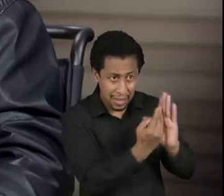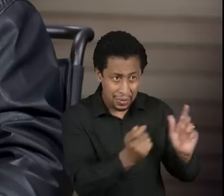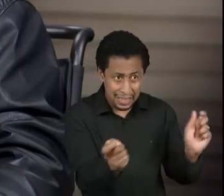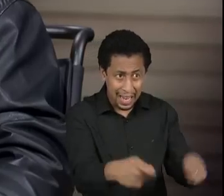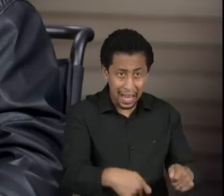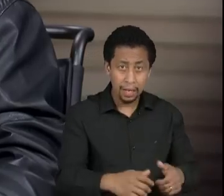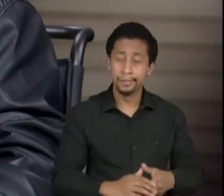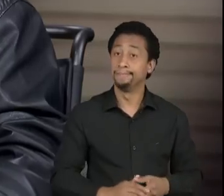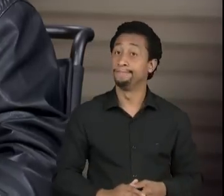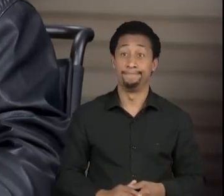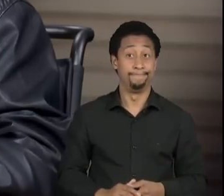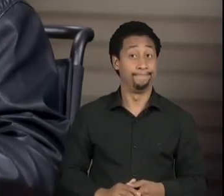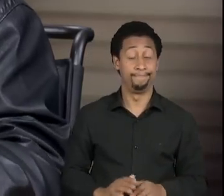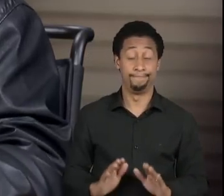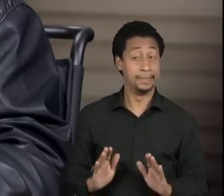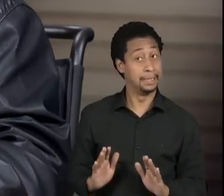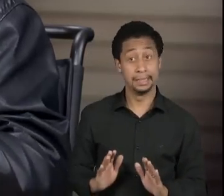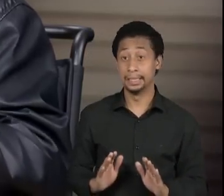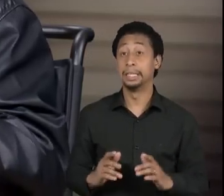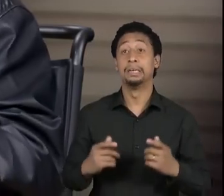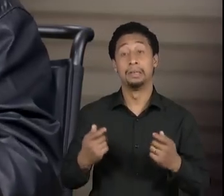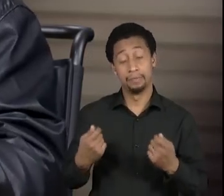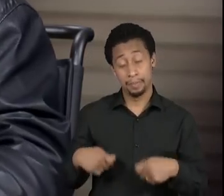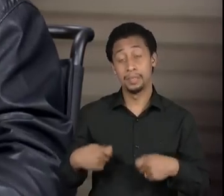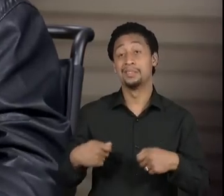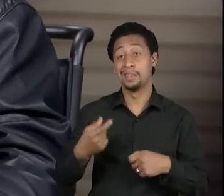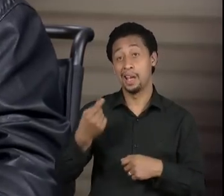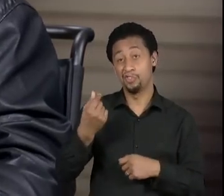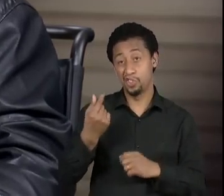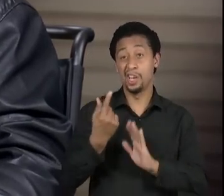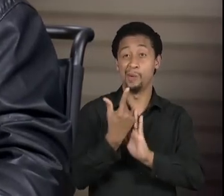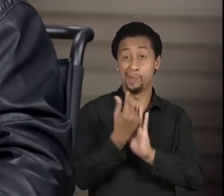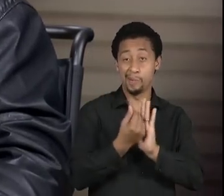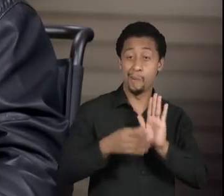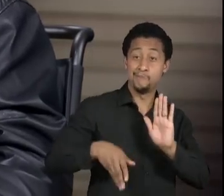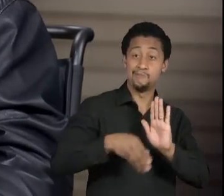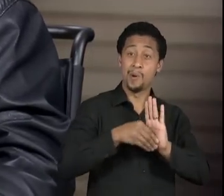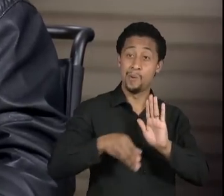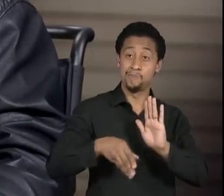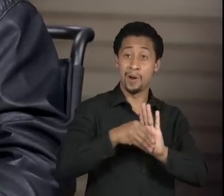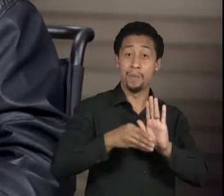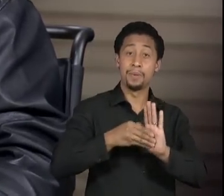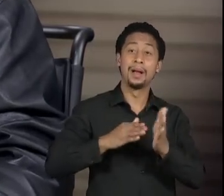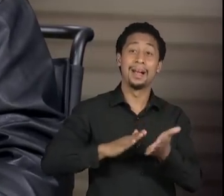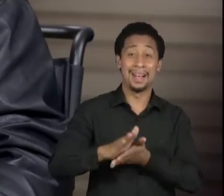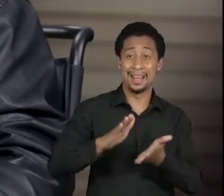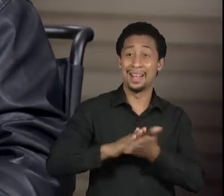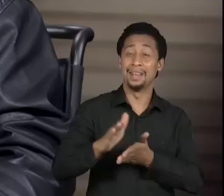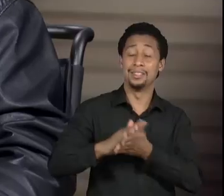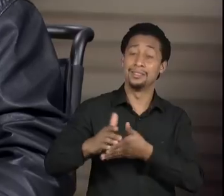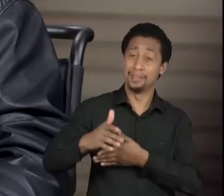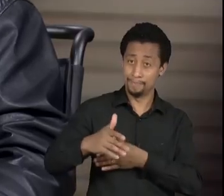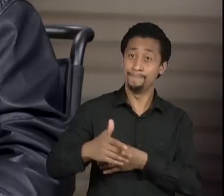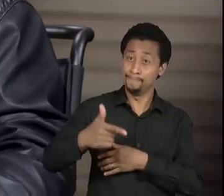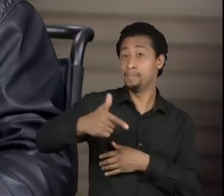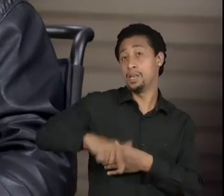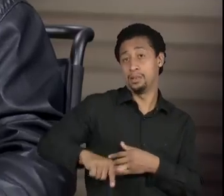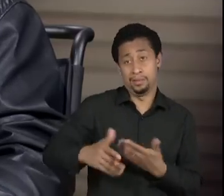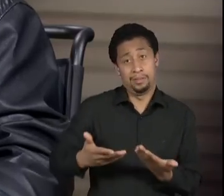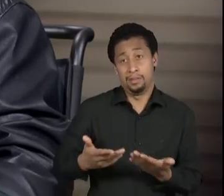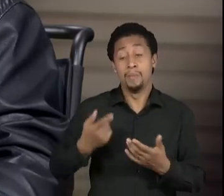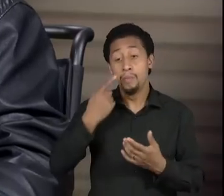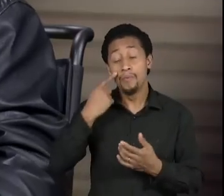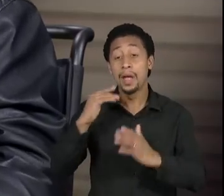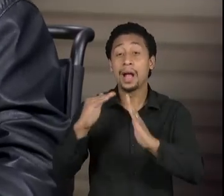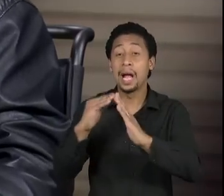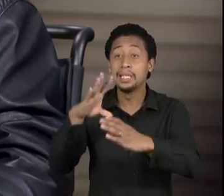uma necessidade de ampliação de gasto público para realizar esta fiscalização. Temos que ver como é que isso vai ocorrer, se